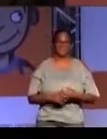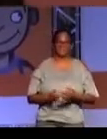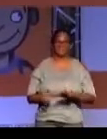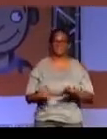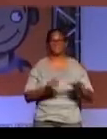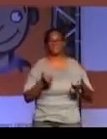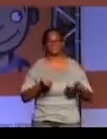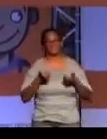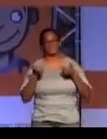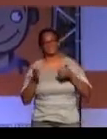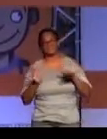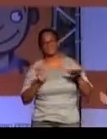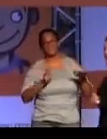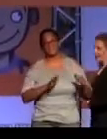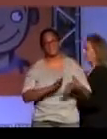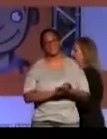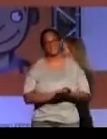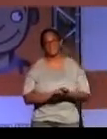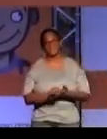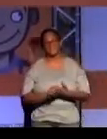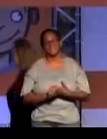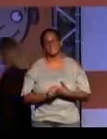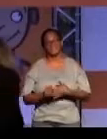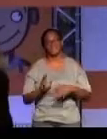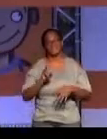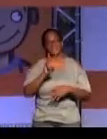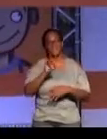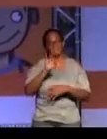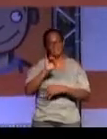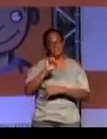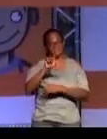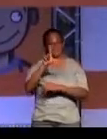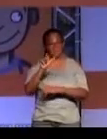obrigado. Okay. A varíola, nós